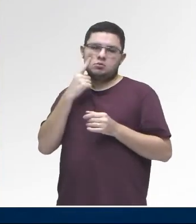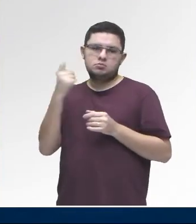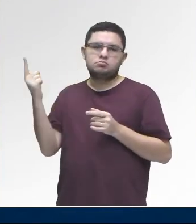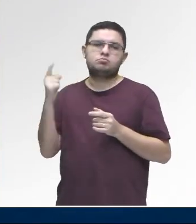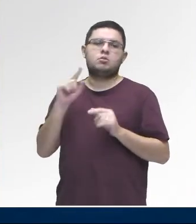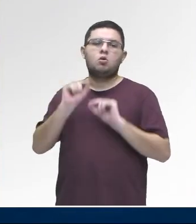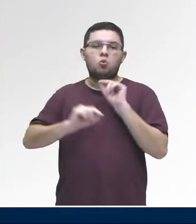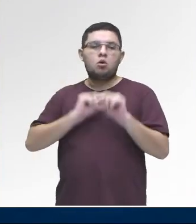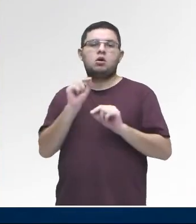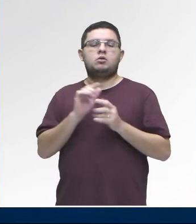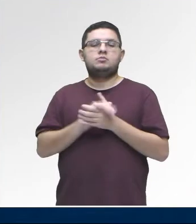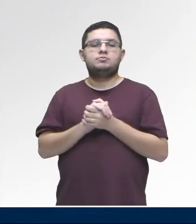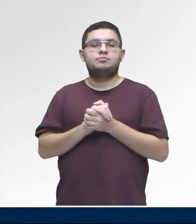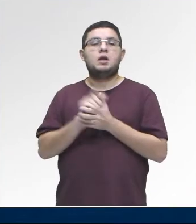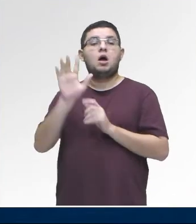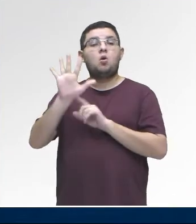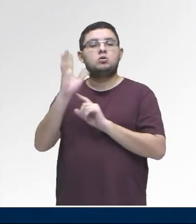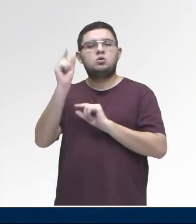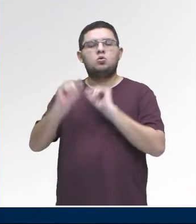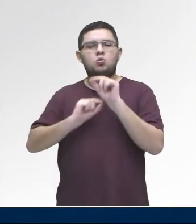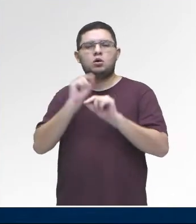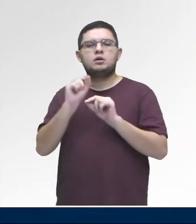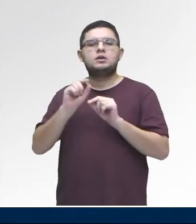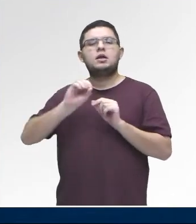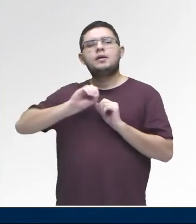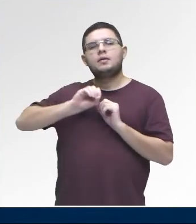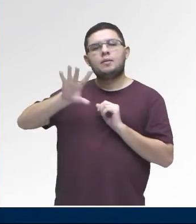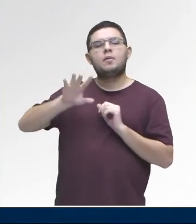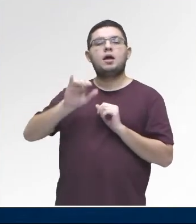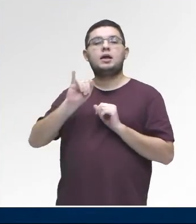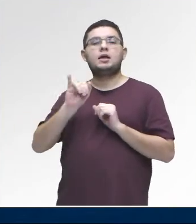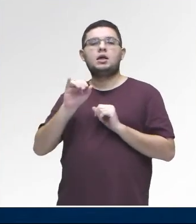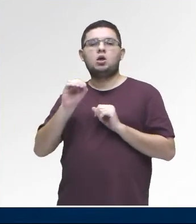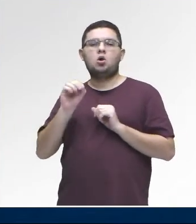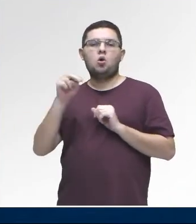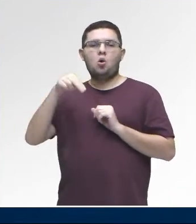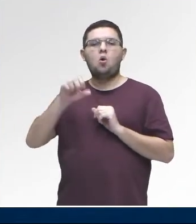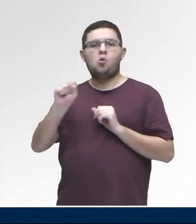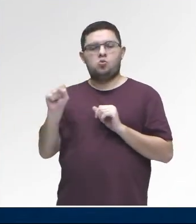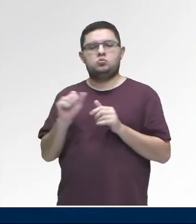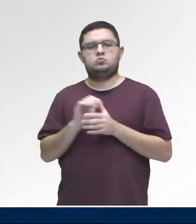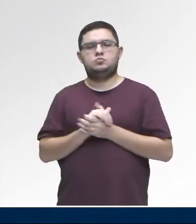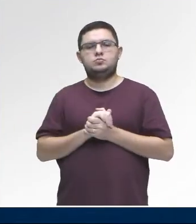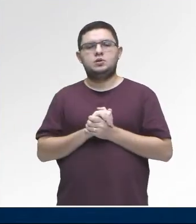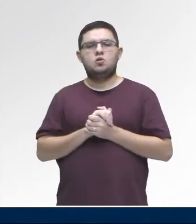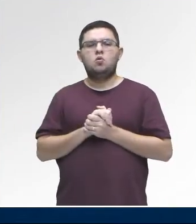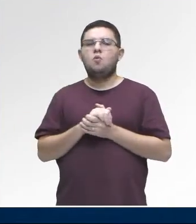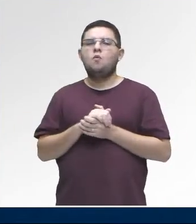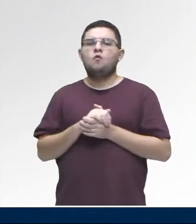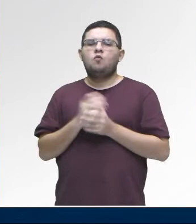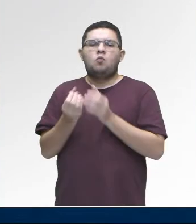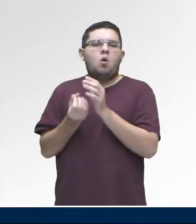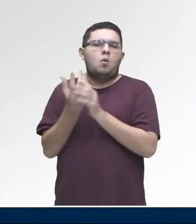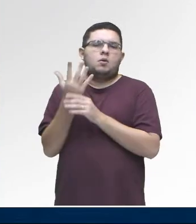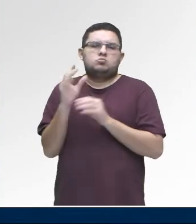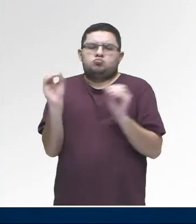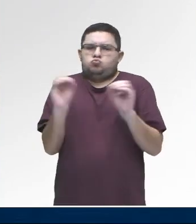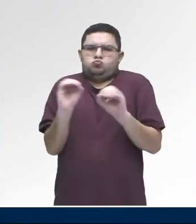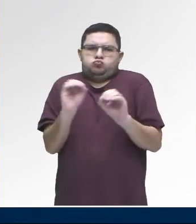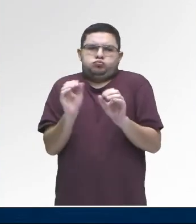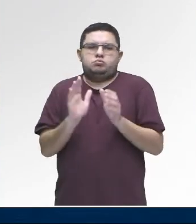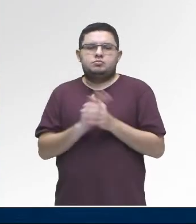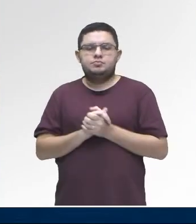vai liberar íons, né? Ela não vai formar como os ácidos, ela vai liberar íons. E aqui ela